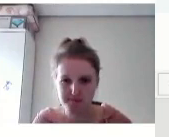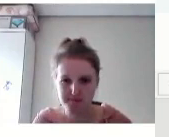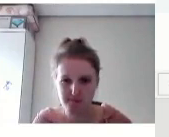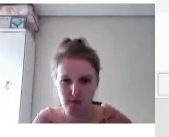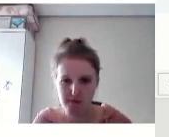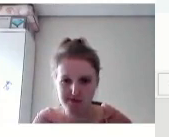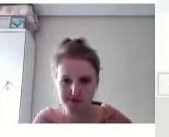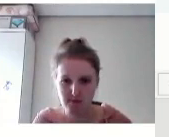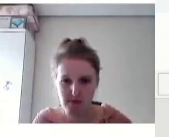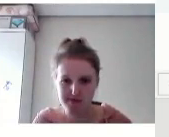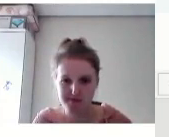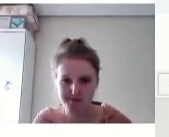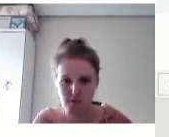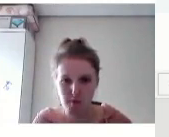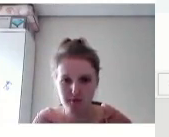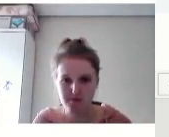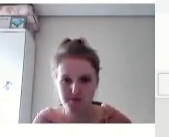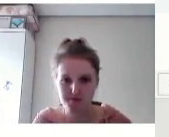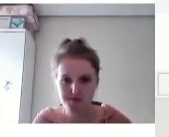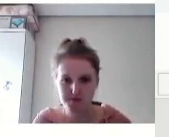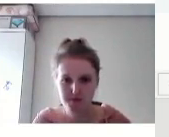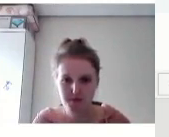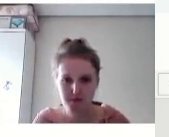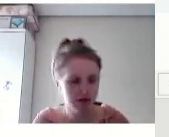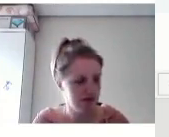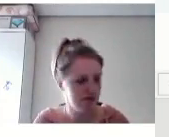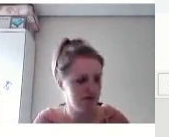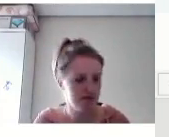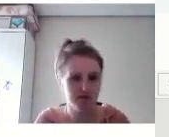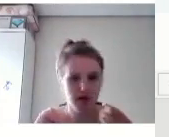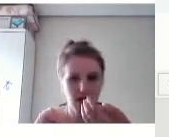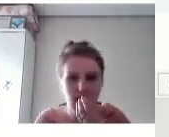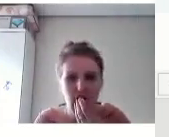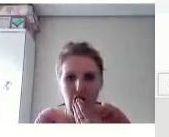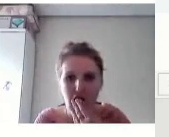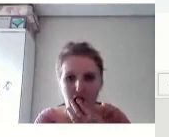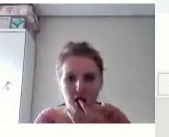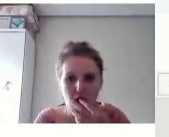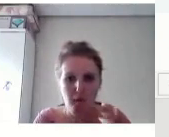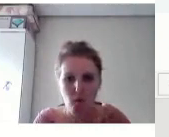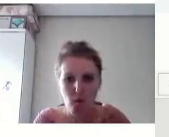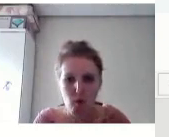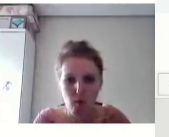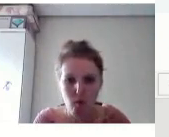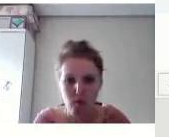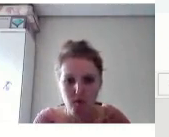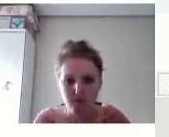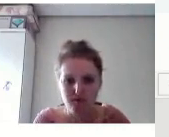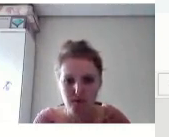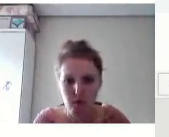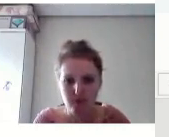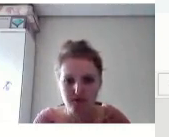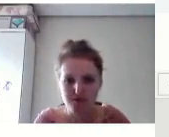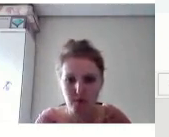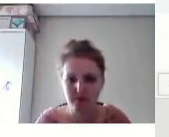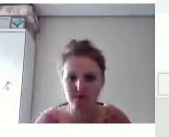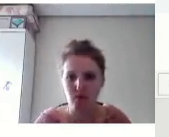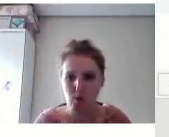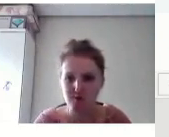campo φ, eu consigo construir um lagrangiano para ele, né? Aliás, uma funcional